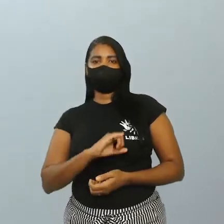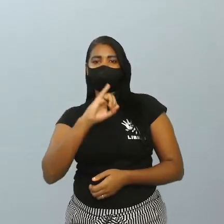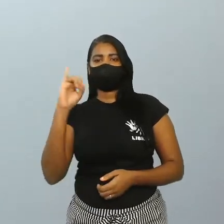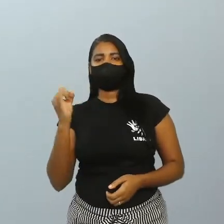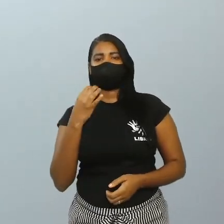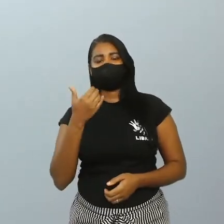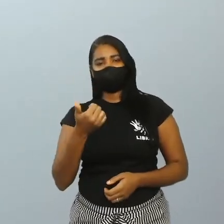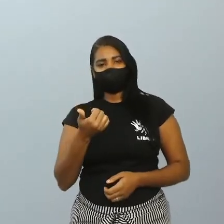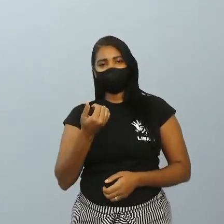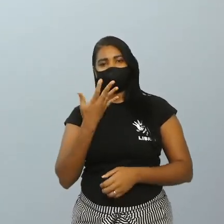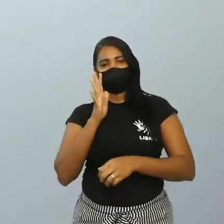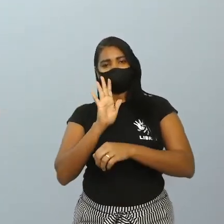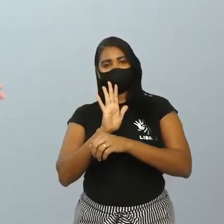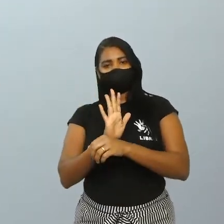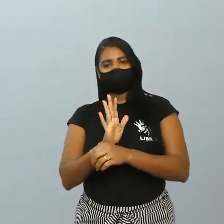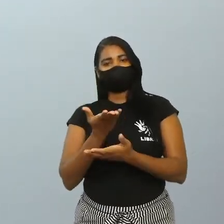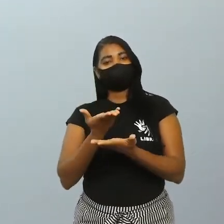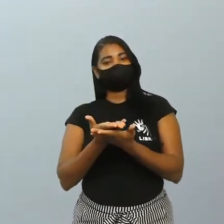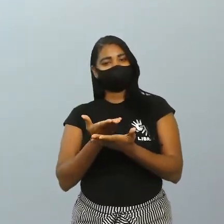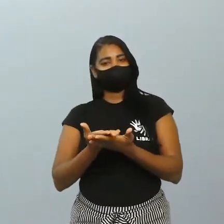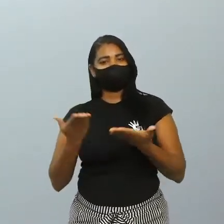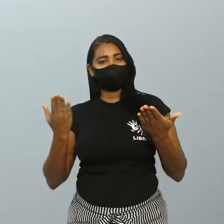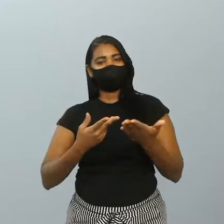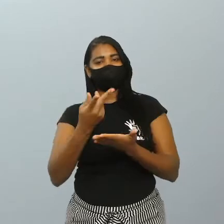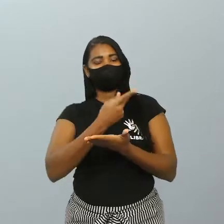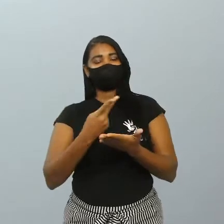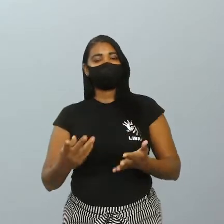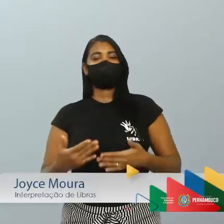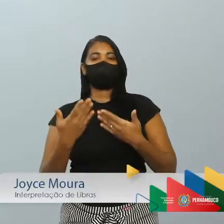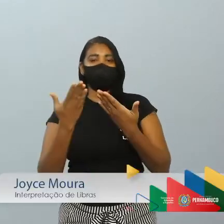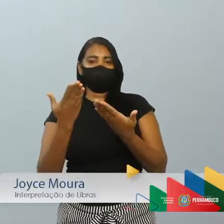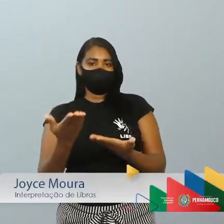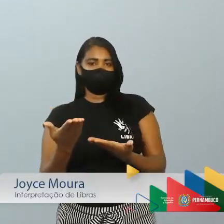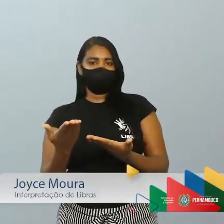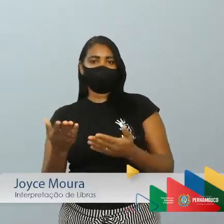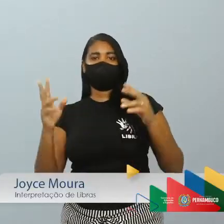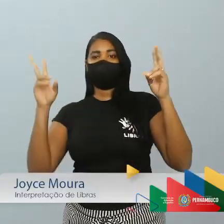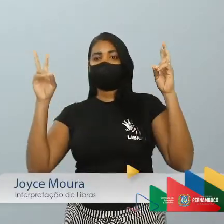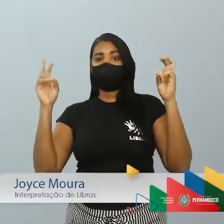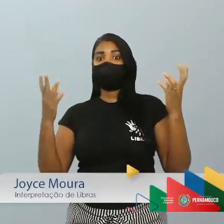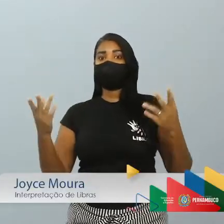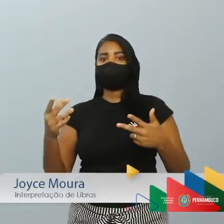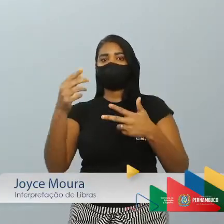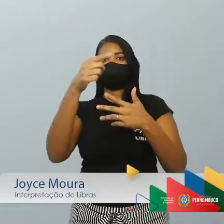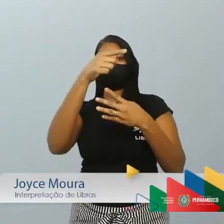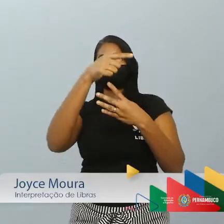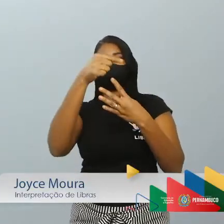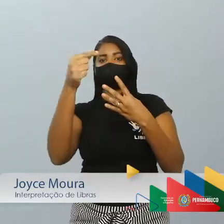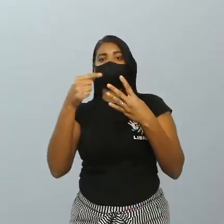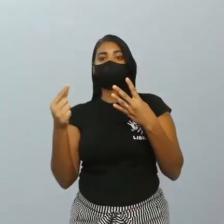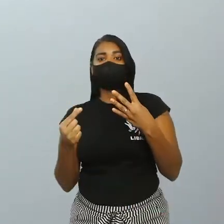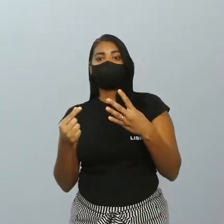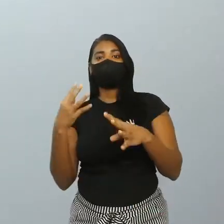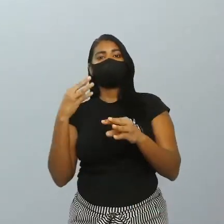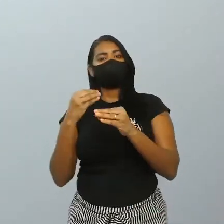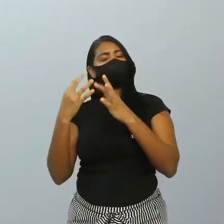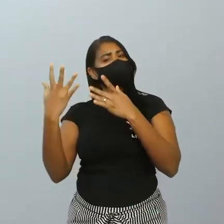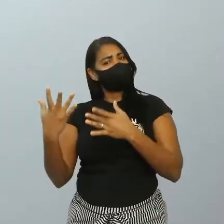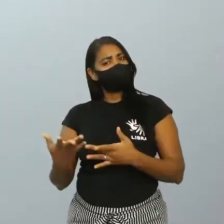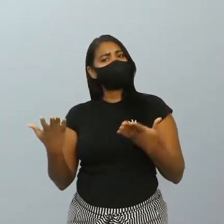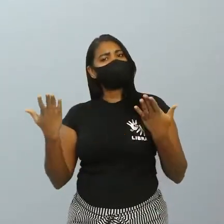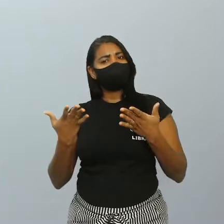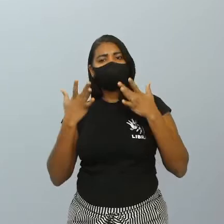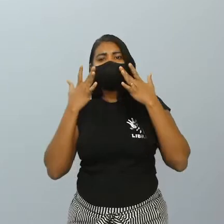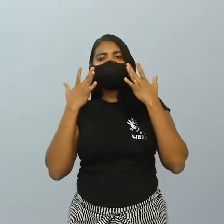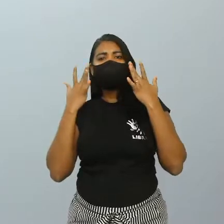aí, gente, boa tarde. Mais uma aula aqui de arte para vocês. O tema hoje é super interessante. Inclusive, a gente já falou um pouco sobre o